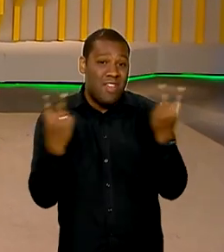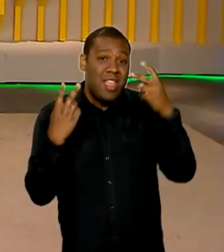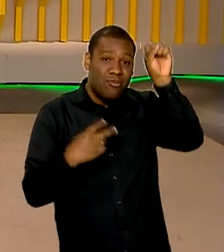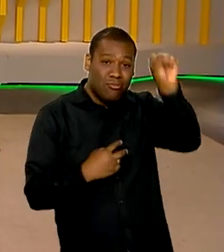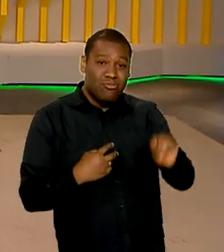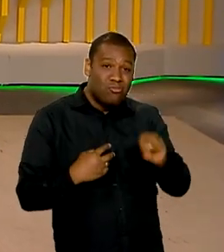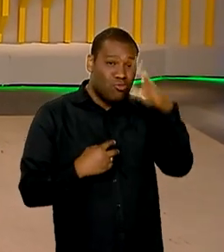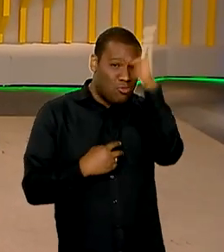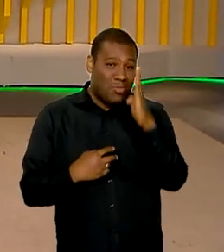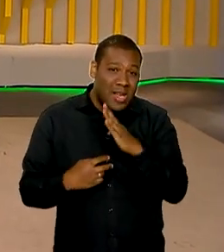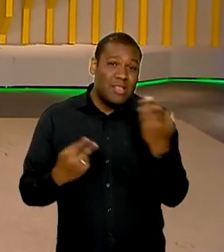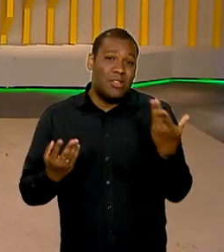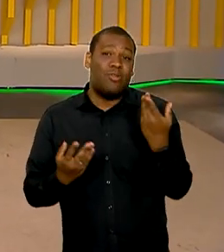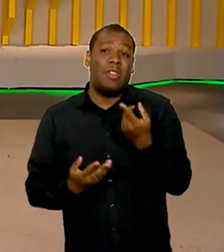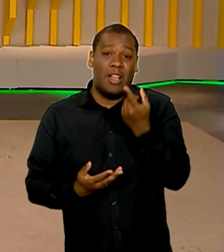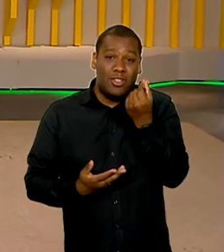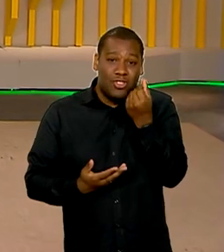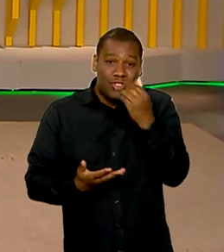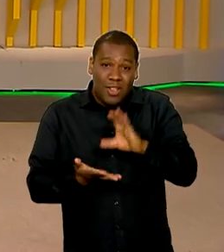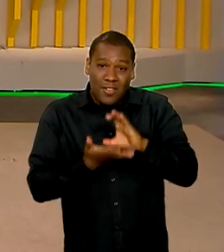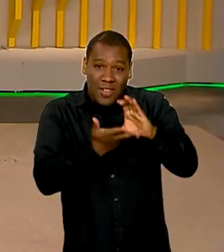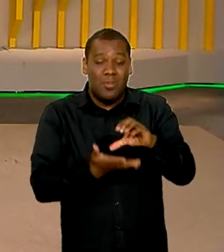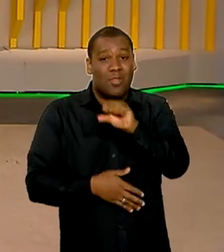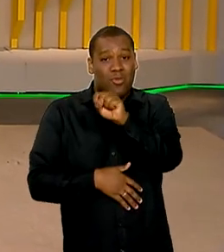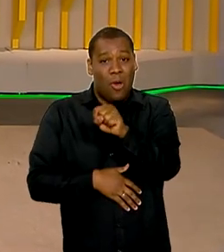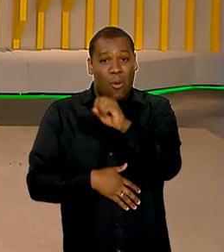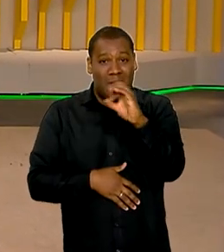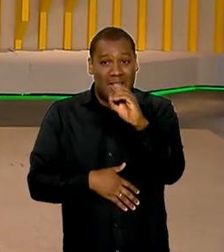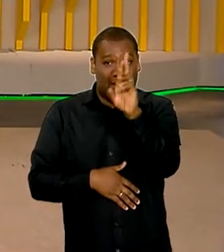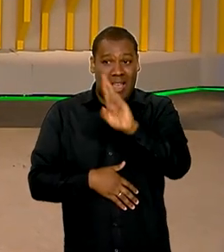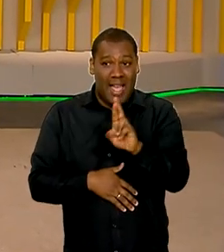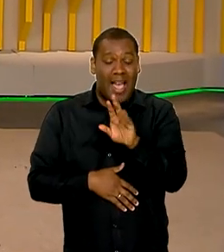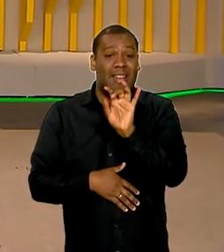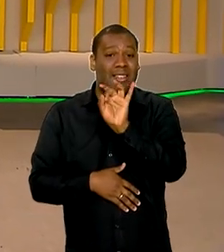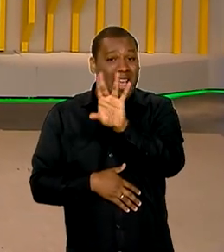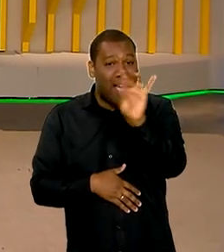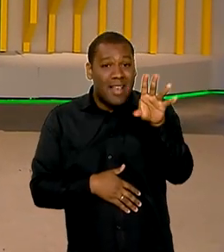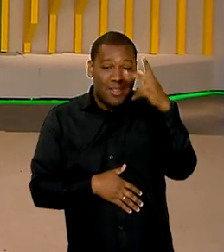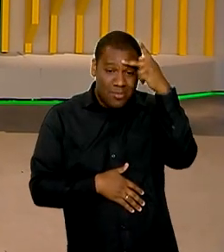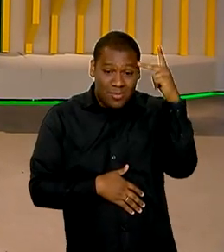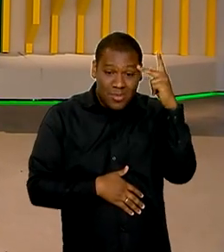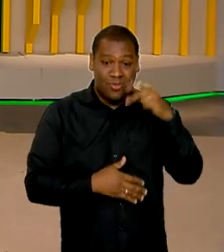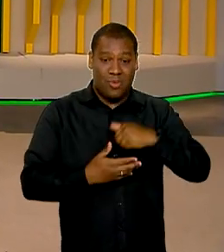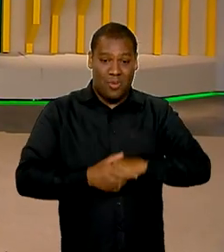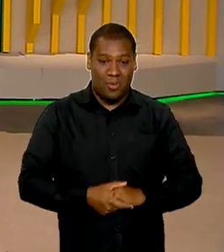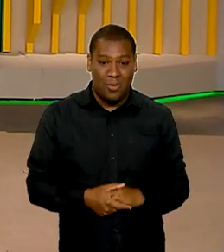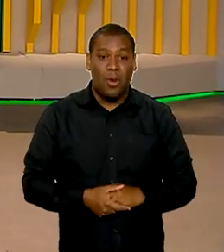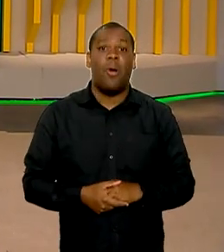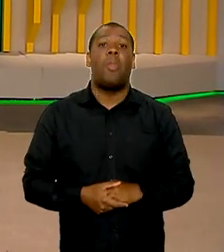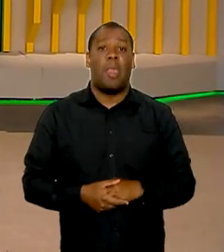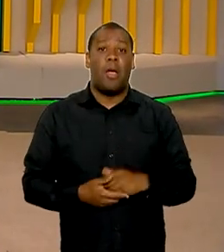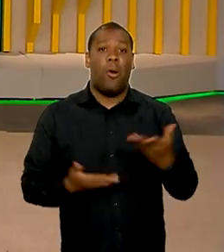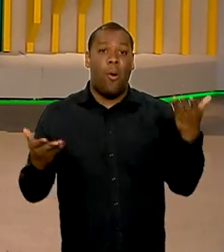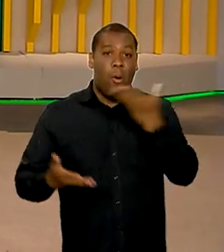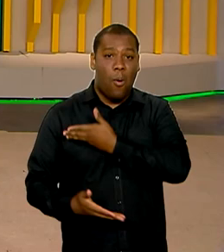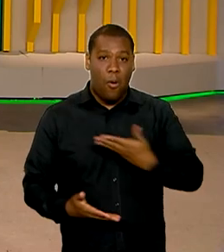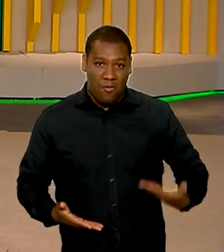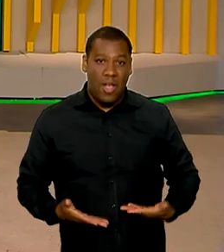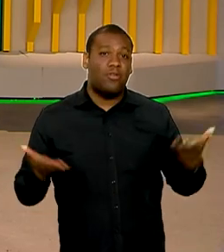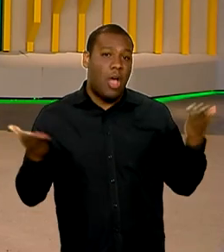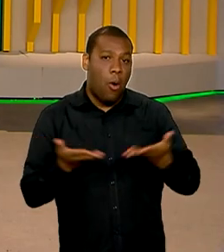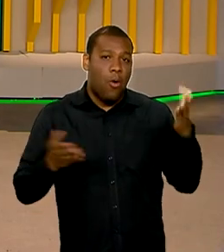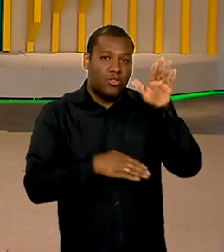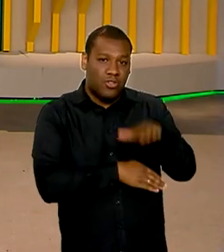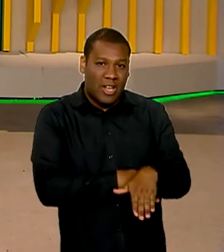país. É, Roberto, a decisão foi tomada pelo governo no começo da tarde de hoje. Nós vamos agora, ao vivo, falar